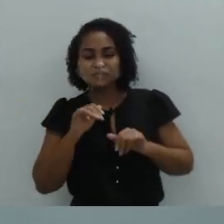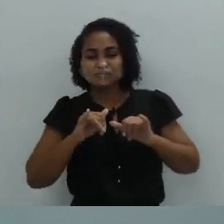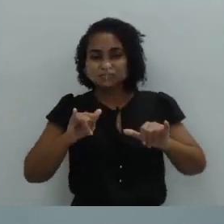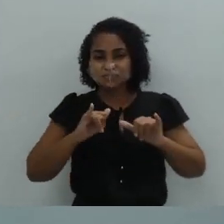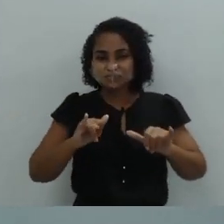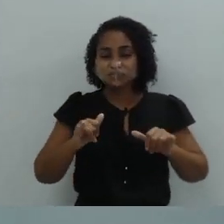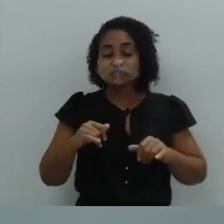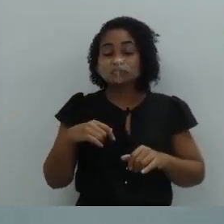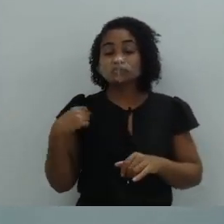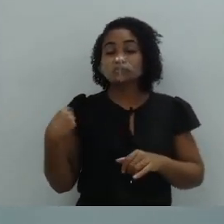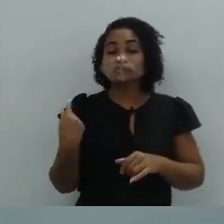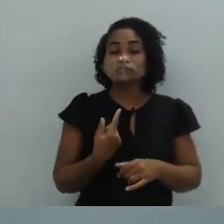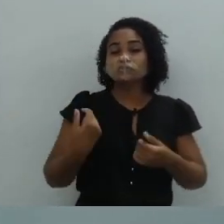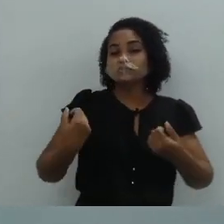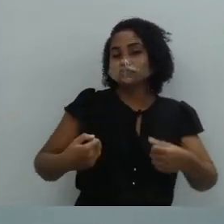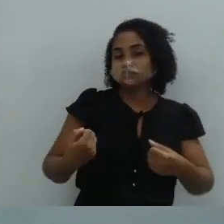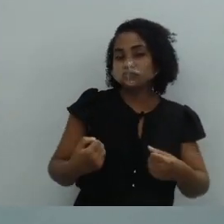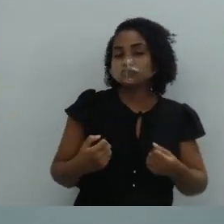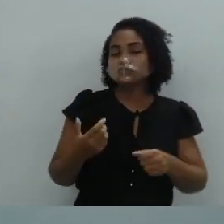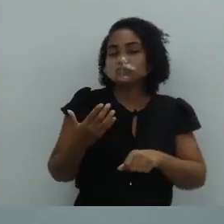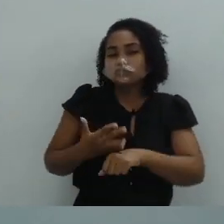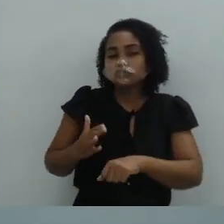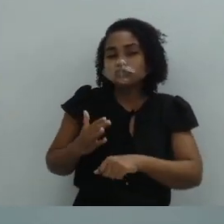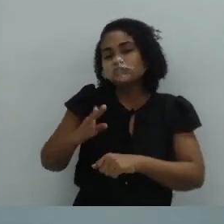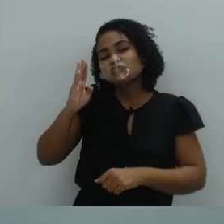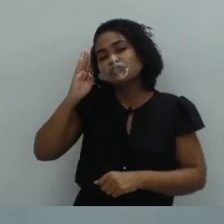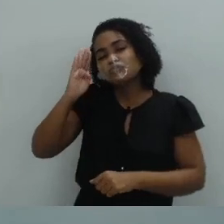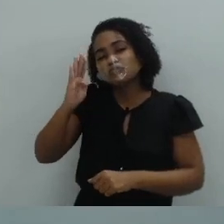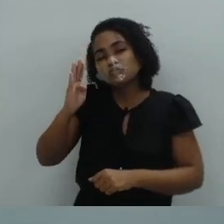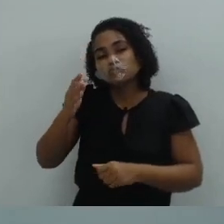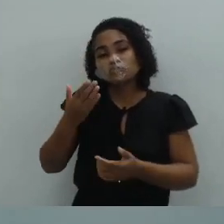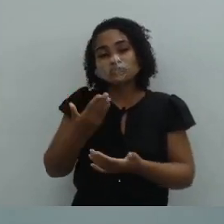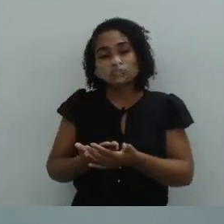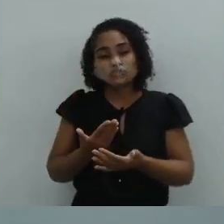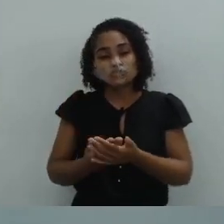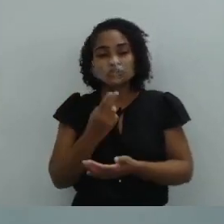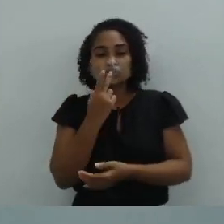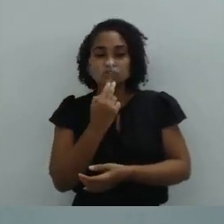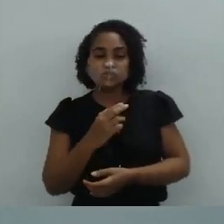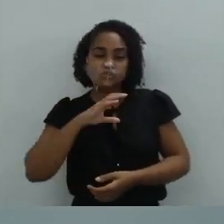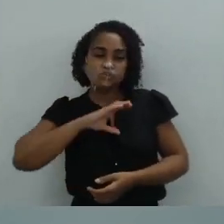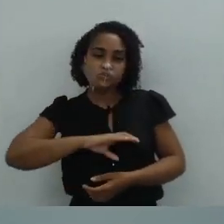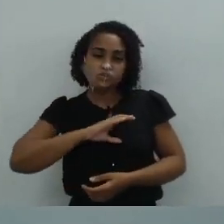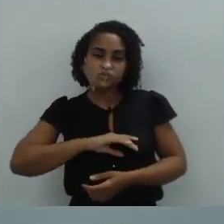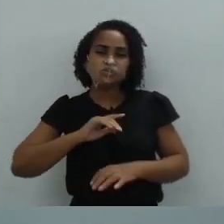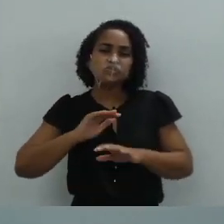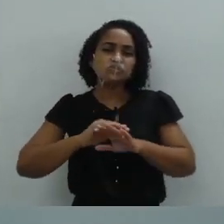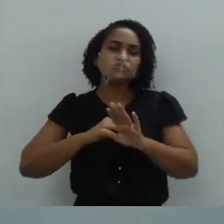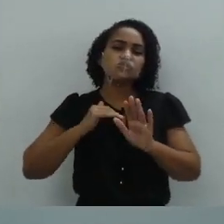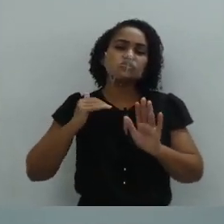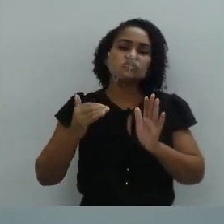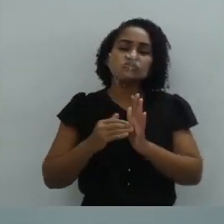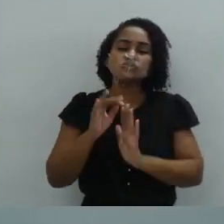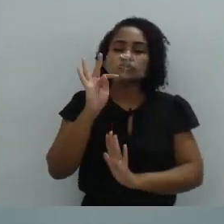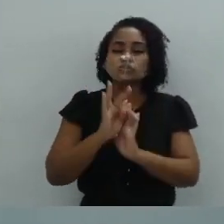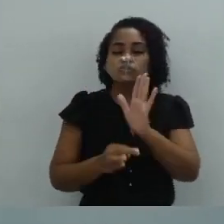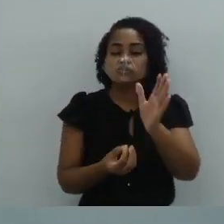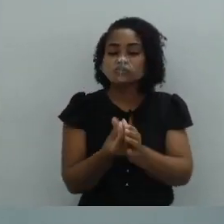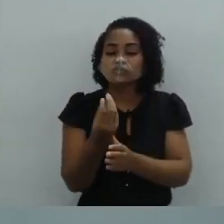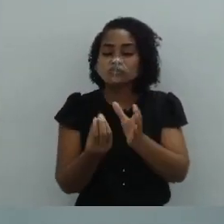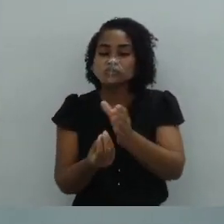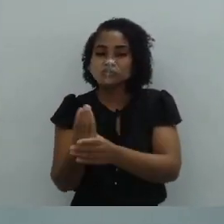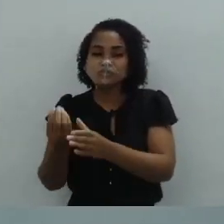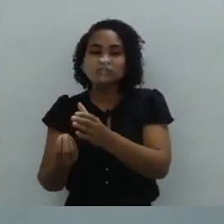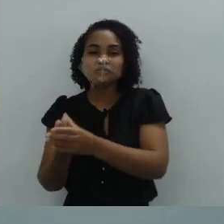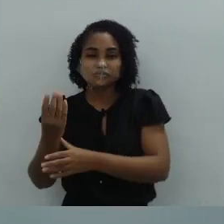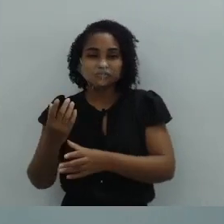desinformação, a gente precisa pôr em prática, principalmente nas aulas de língua portuguesa, que todo texto produzido,